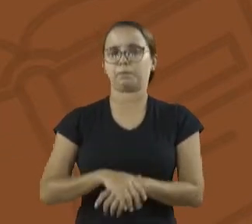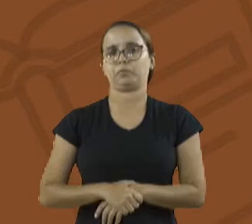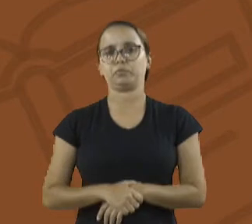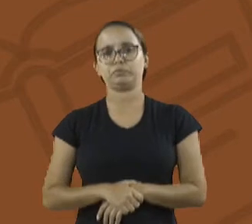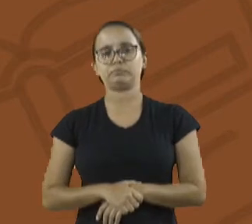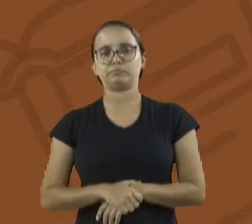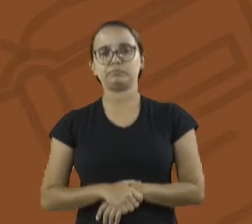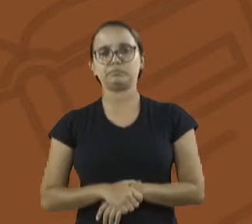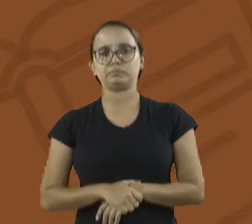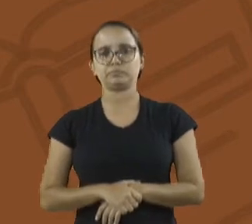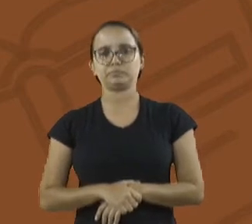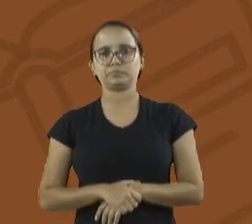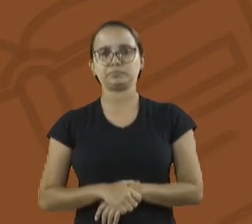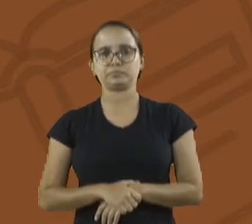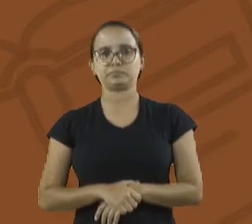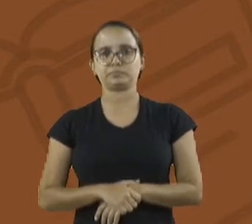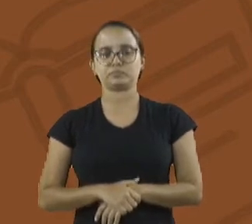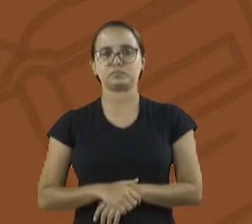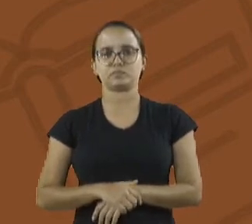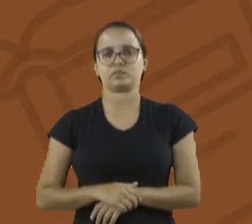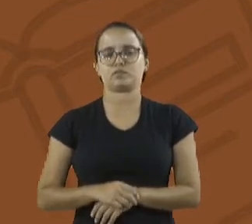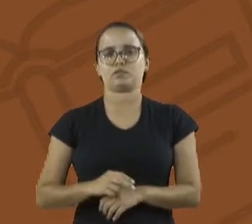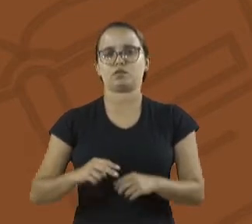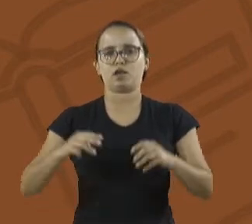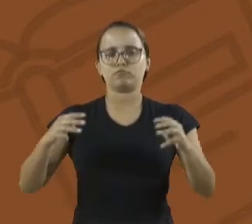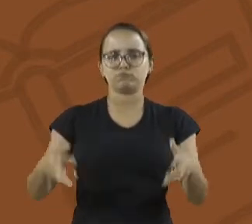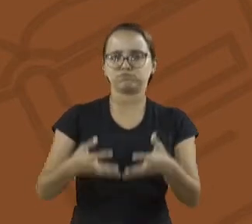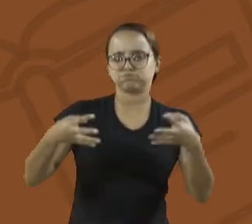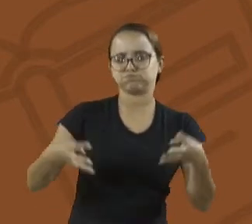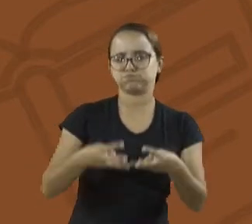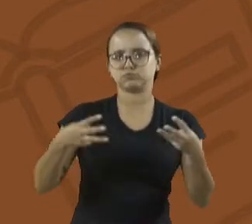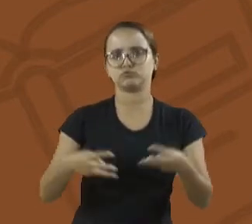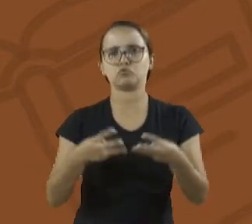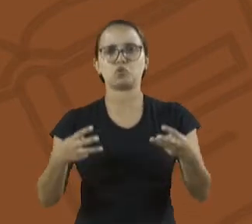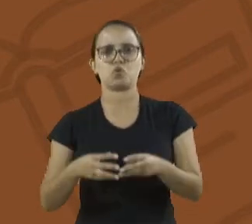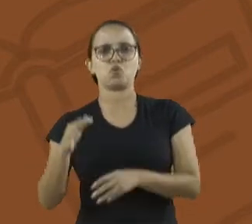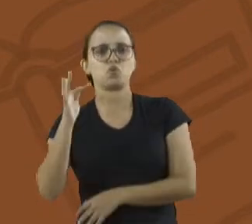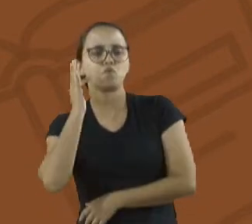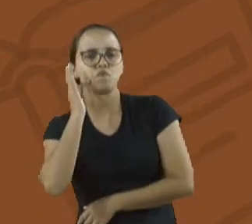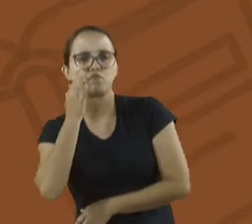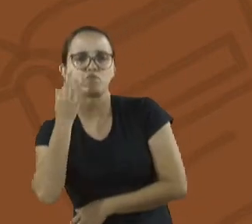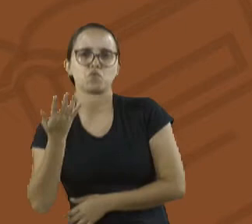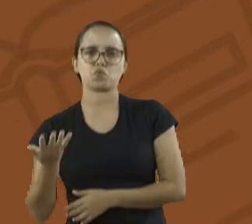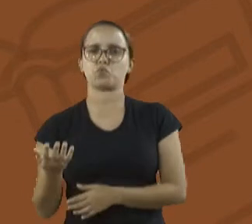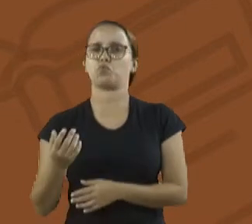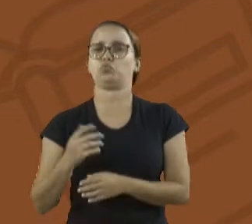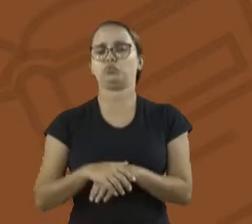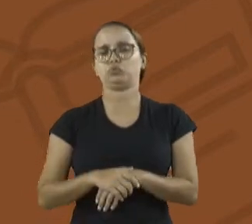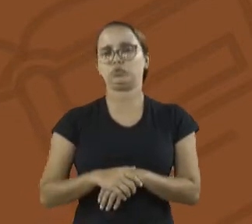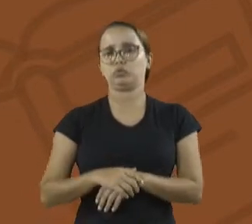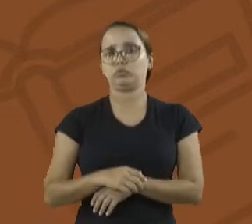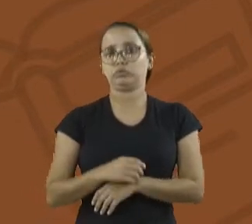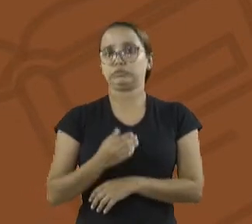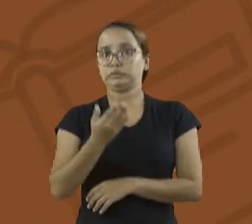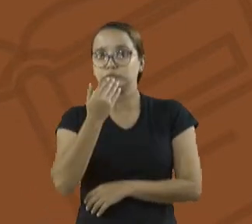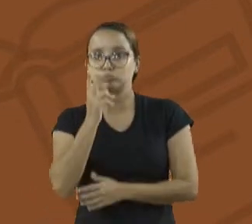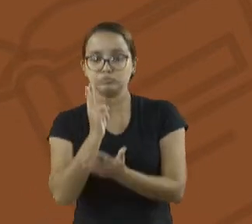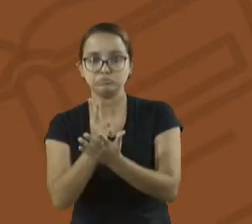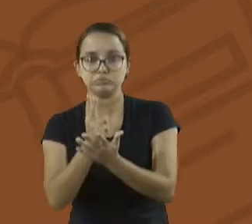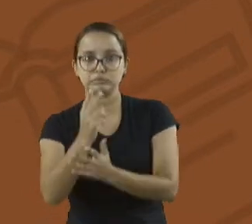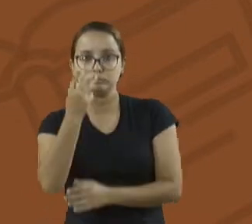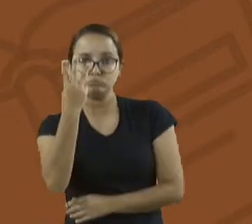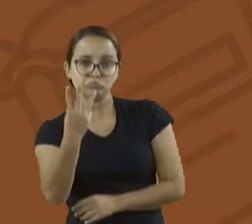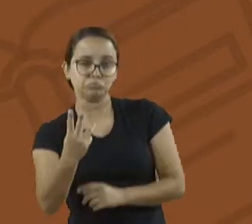né, no consumo de proteínas, verduras e frutas, incluir no mínimo 3 porções de frutas diárias,